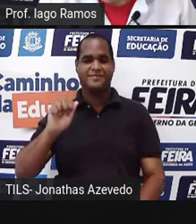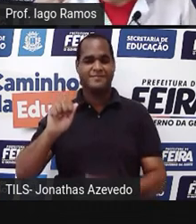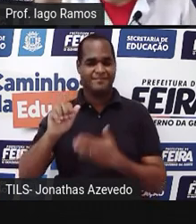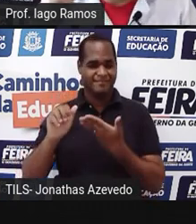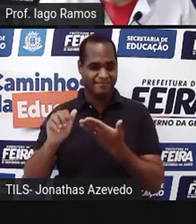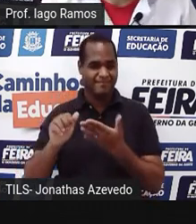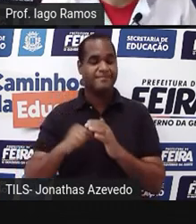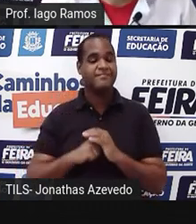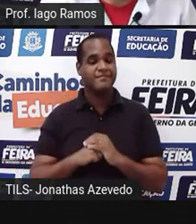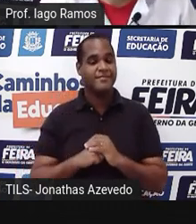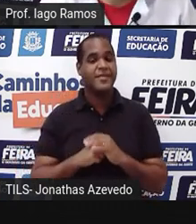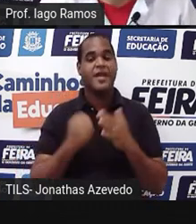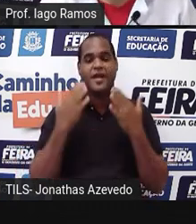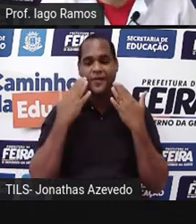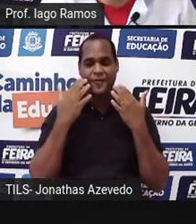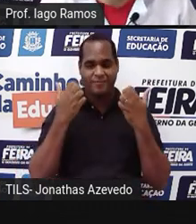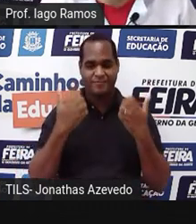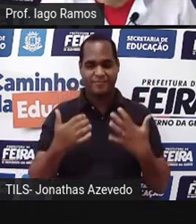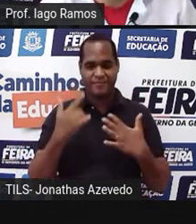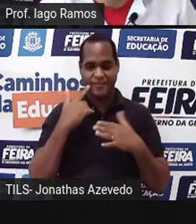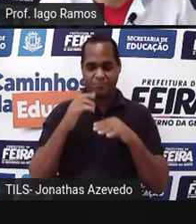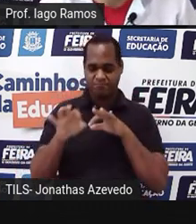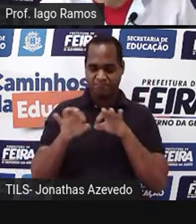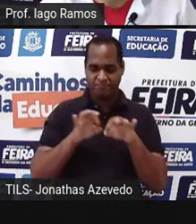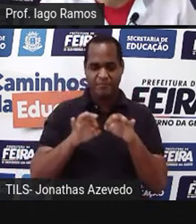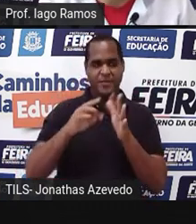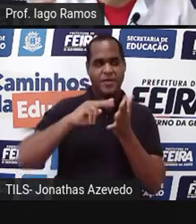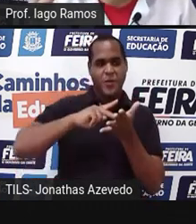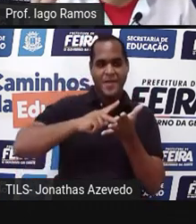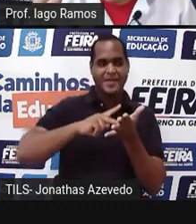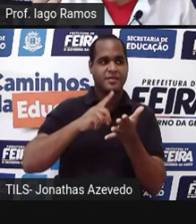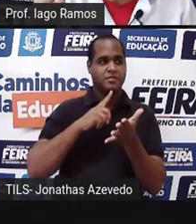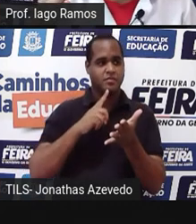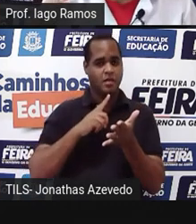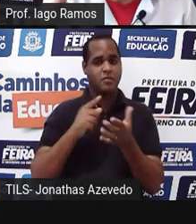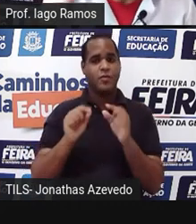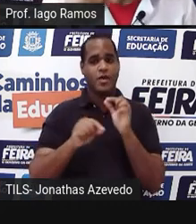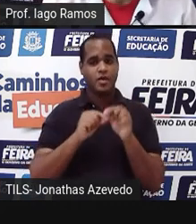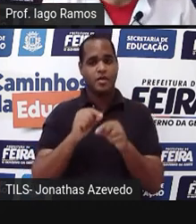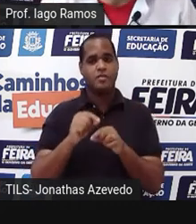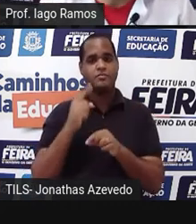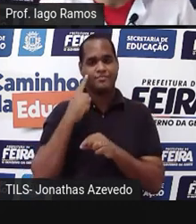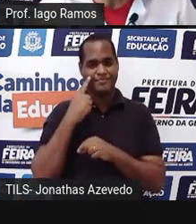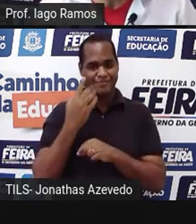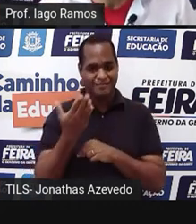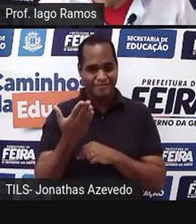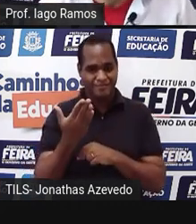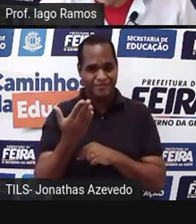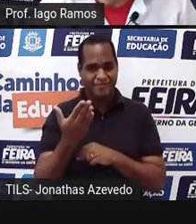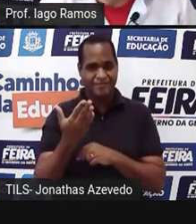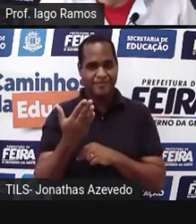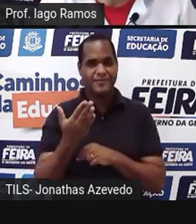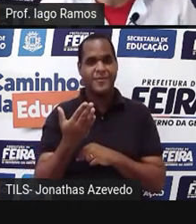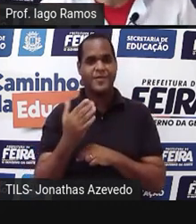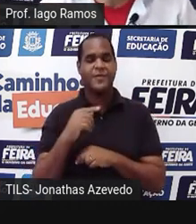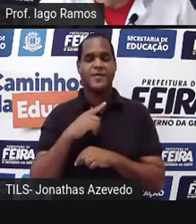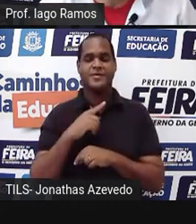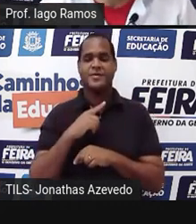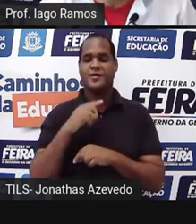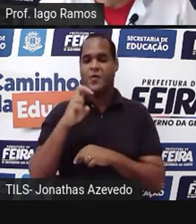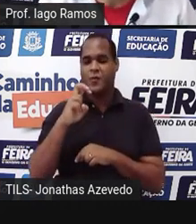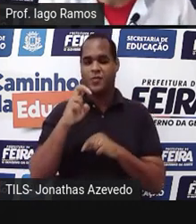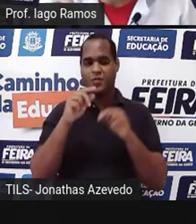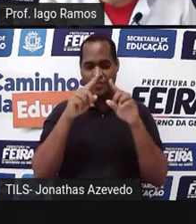GeoGebra, é esse programazinho aí de construção geométrica. Então a gente tem ali um pentágono menor, que tem as medidas